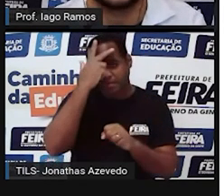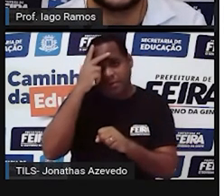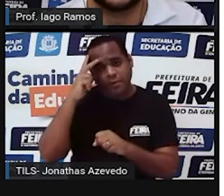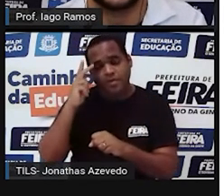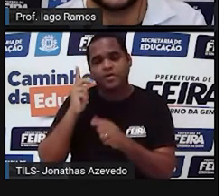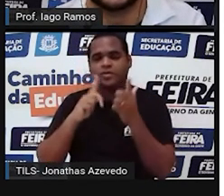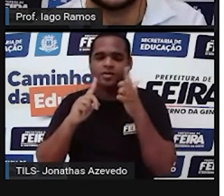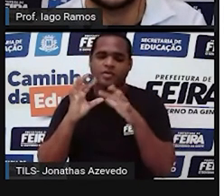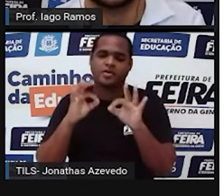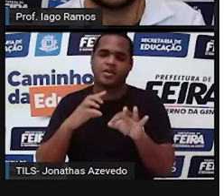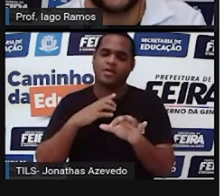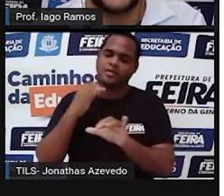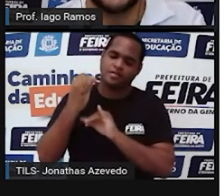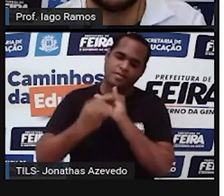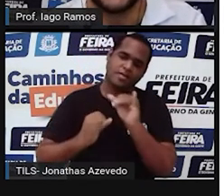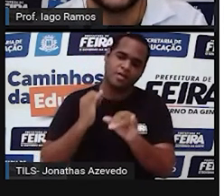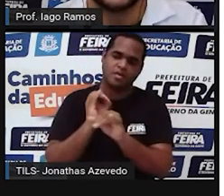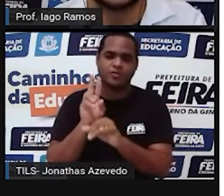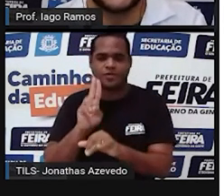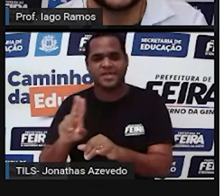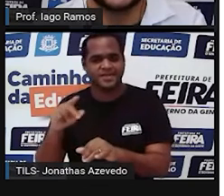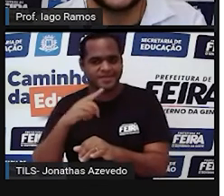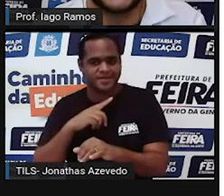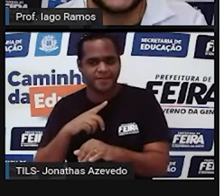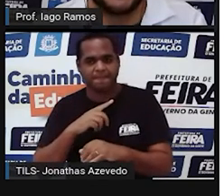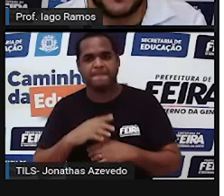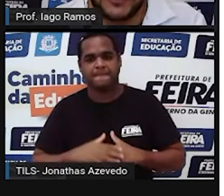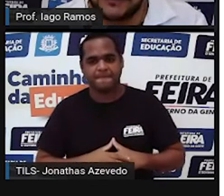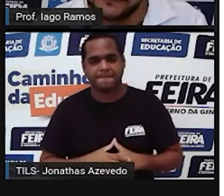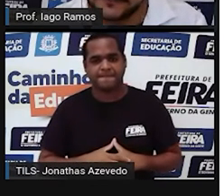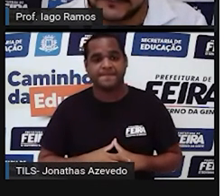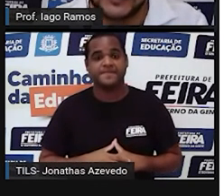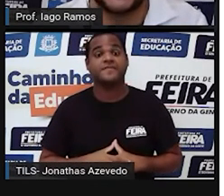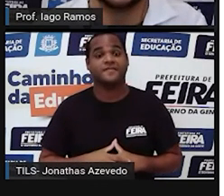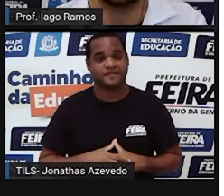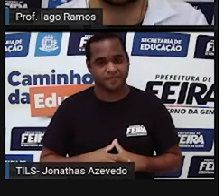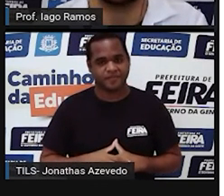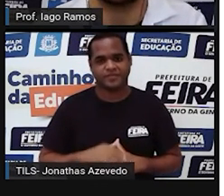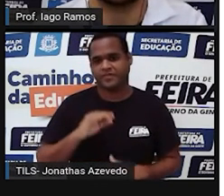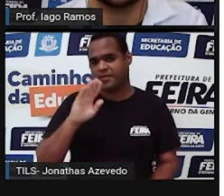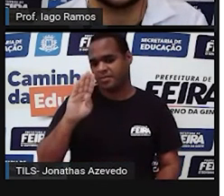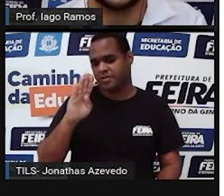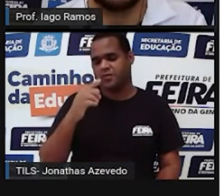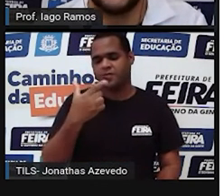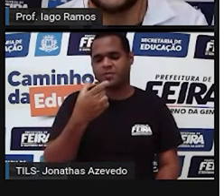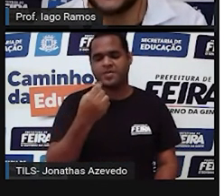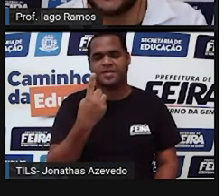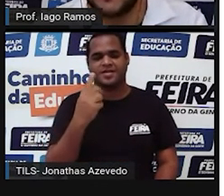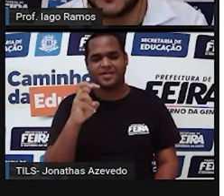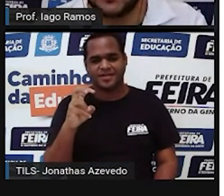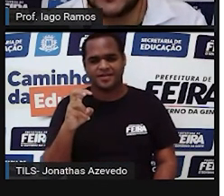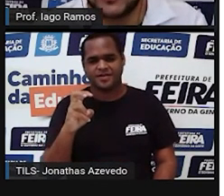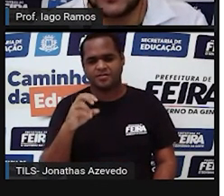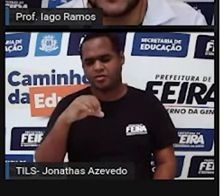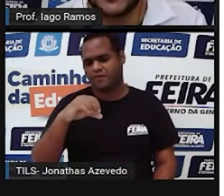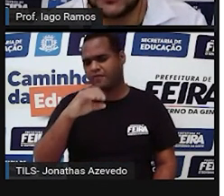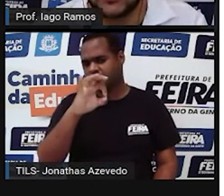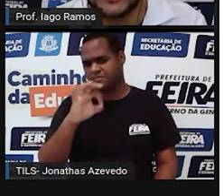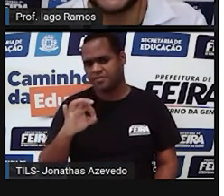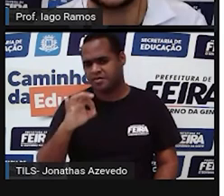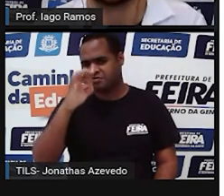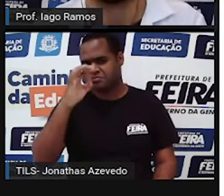classe A fazendo uso da internet, né? Já na classe B, lá em 2015, a gente tinha menos de 90%